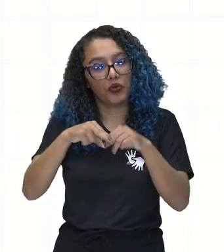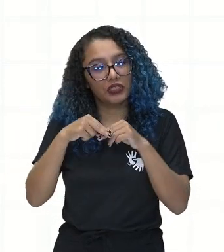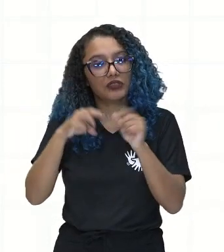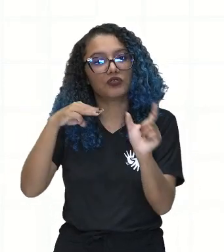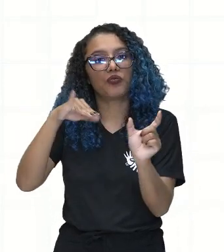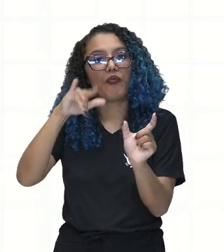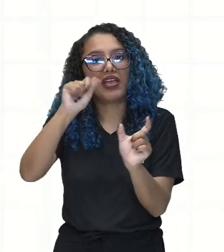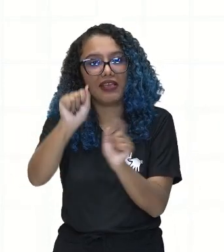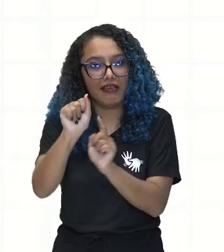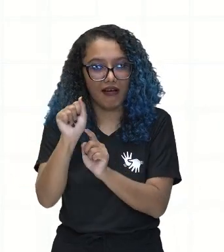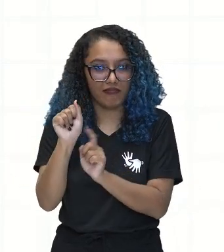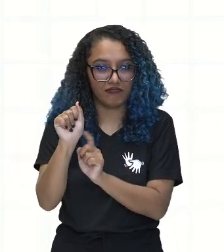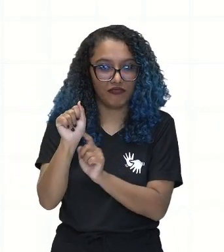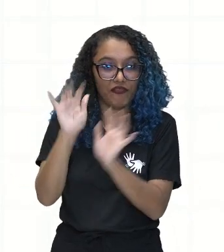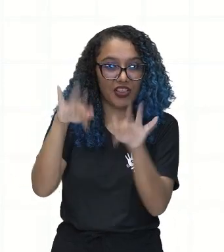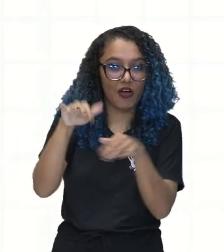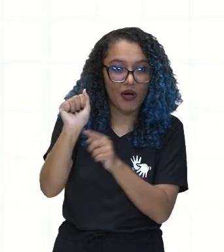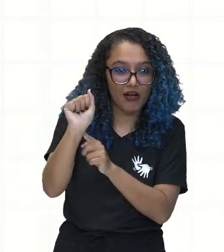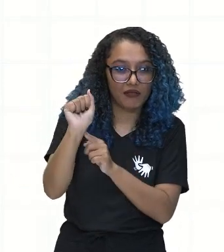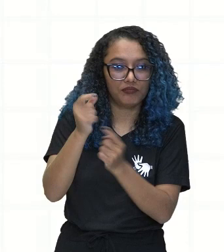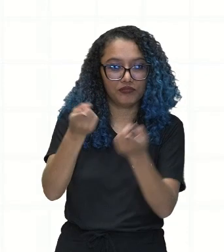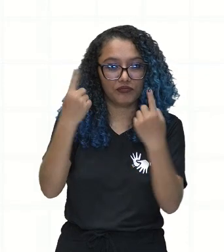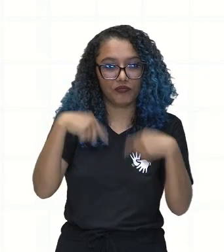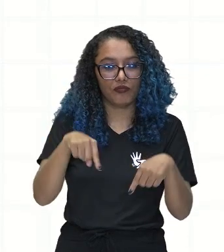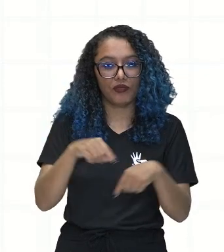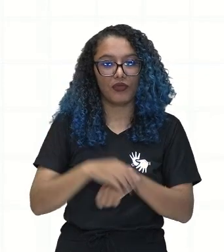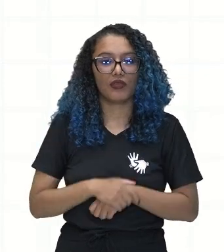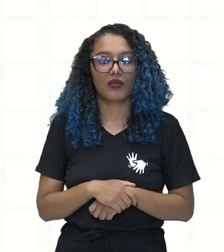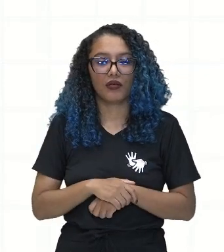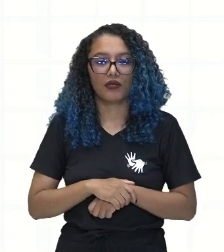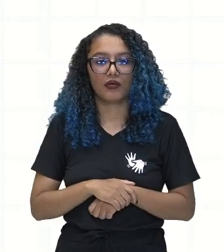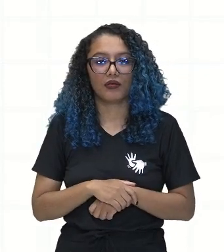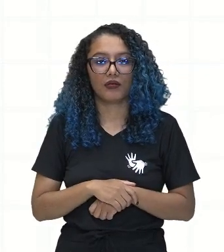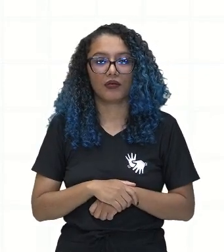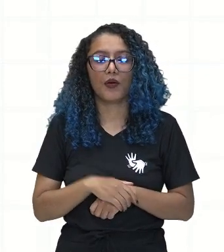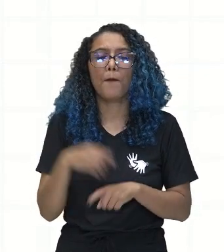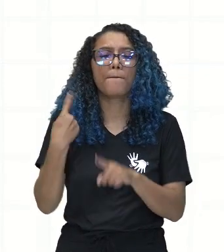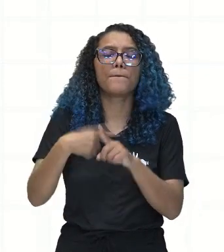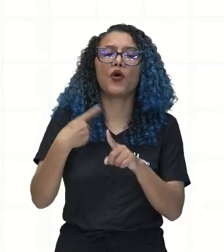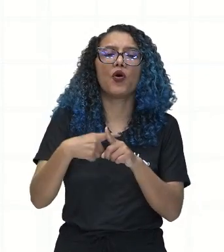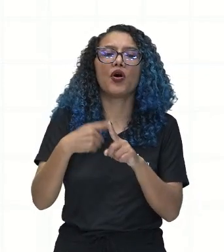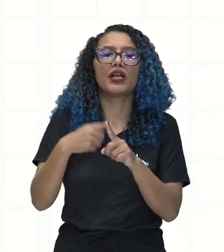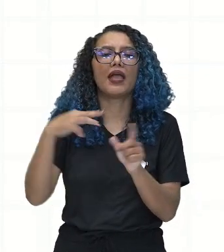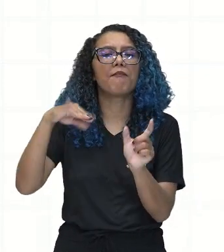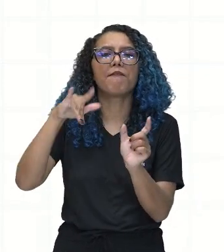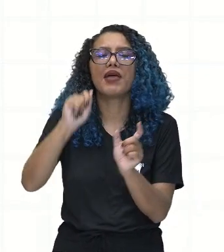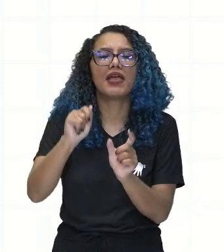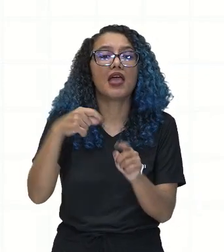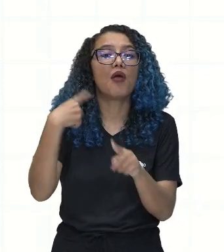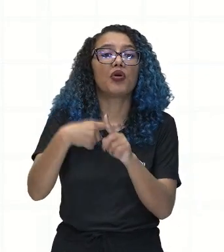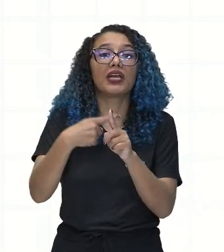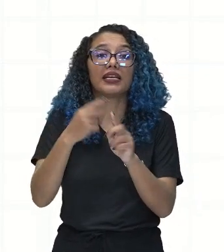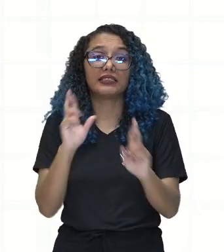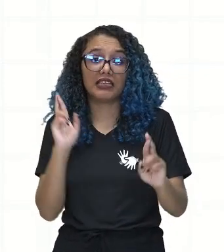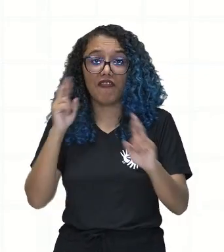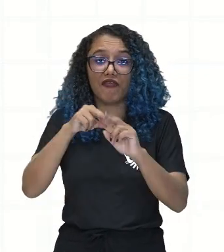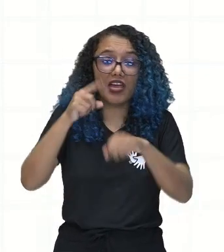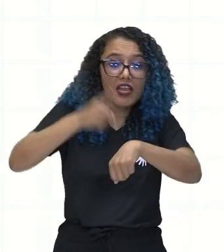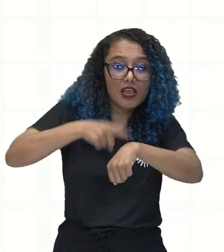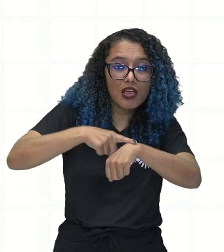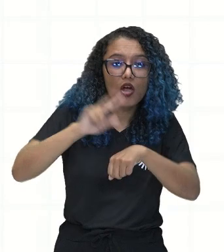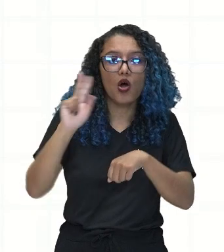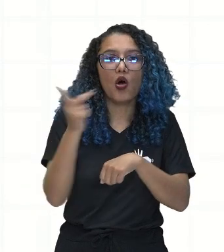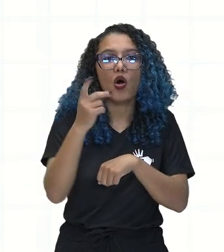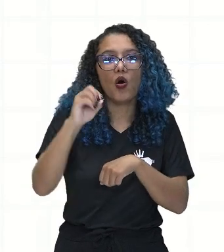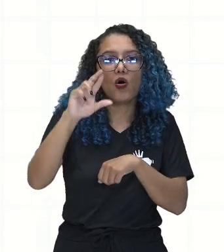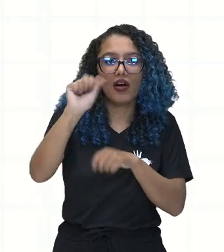É 12h30. Professor, por quê? Porque é meia hora. Meio-dia e meia hora. Por isso que